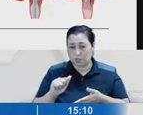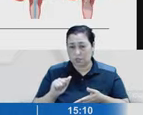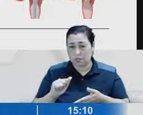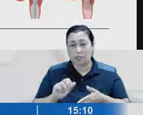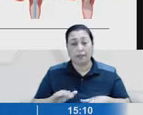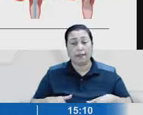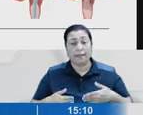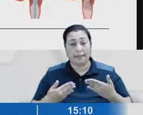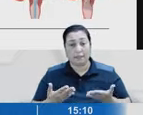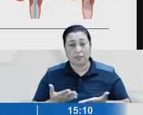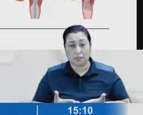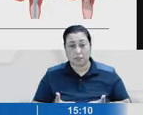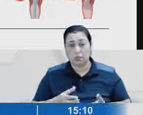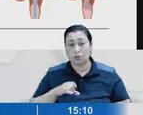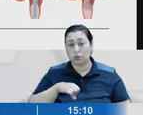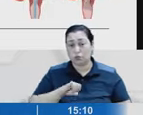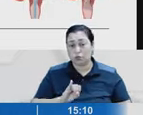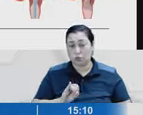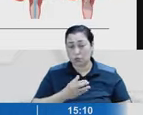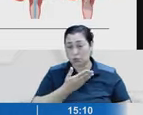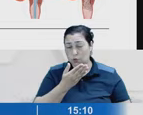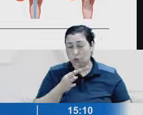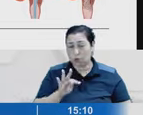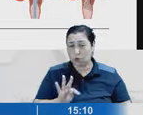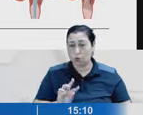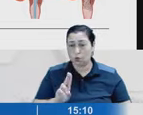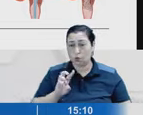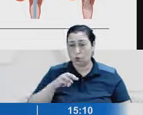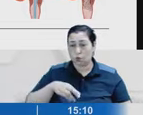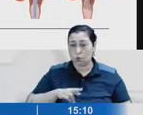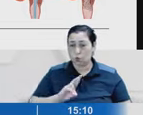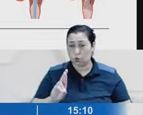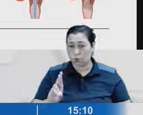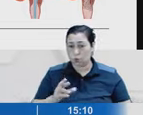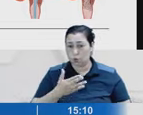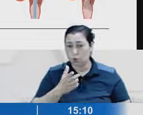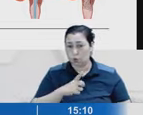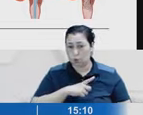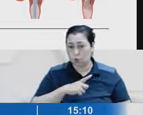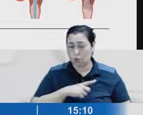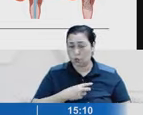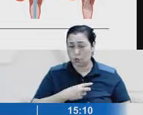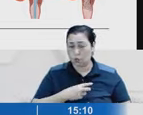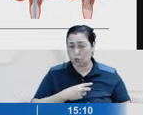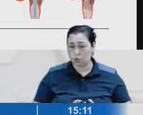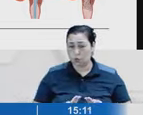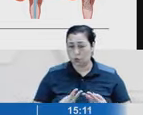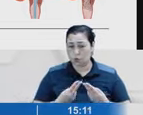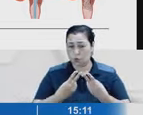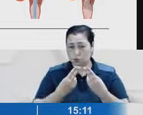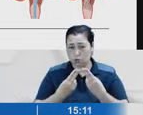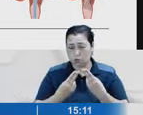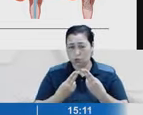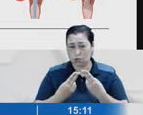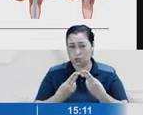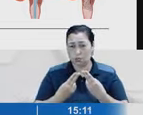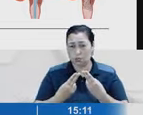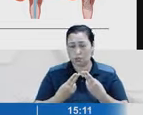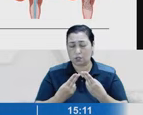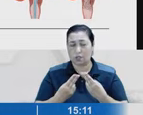Então, se o meu tumor está mais avançado, eu tenho a cirurgia, eu tenho a laparoscopia, né, a